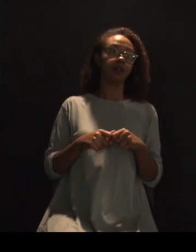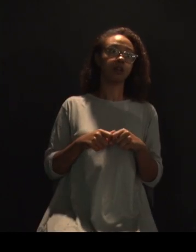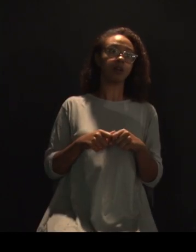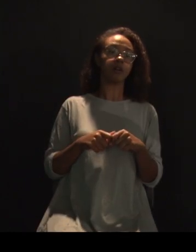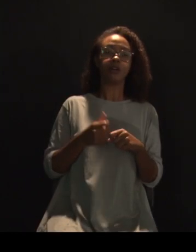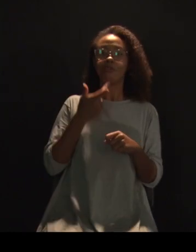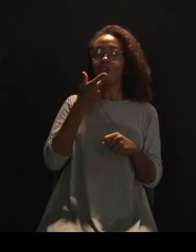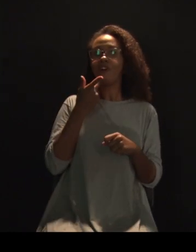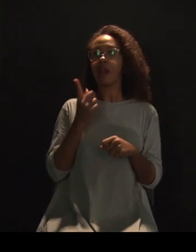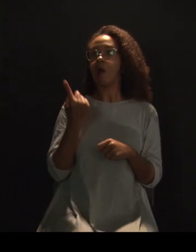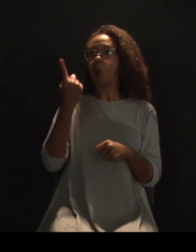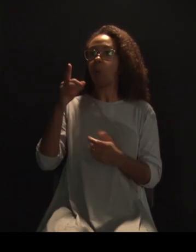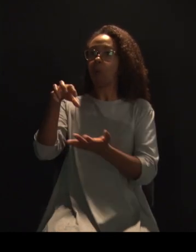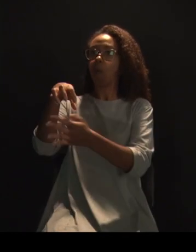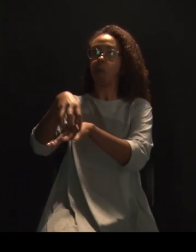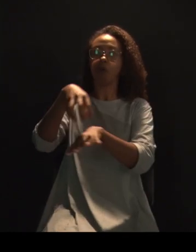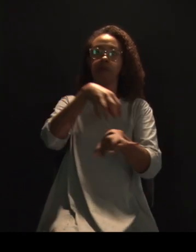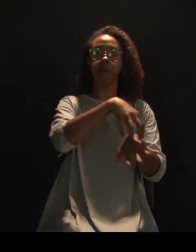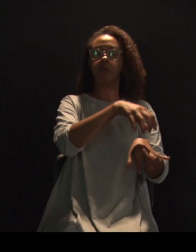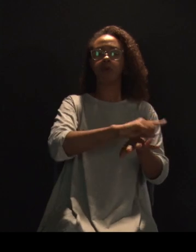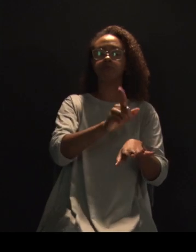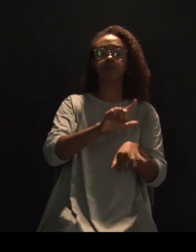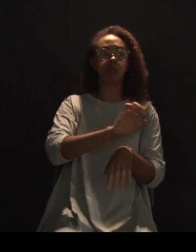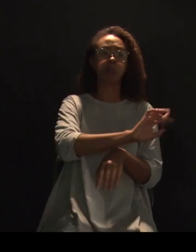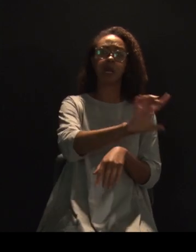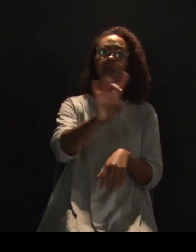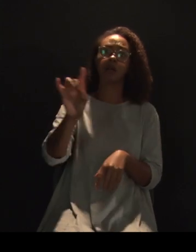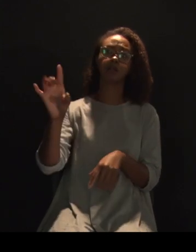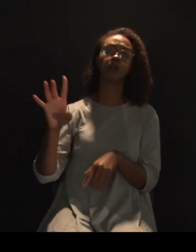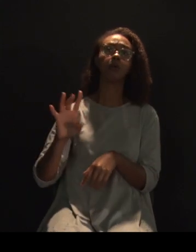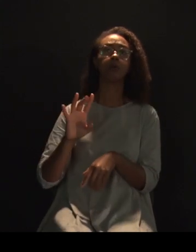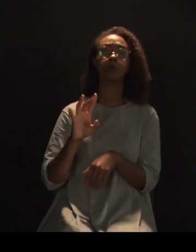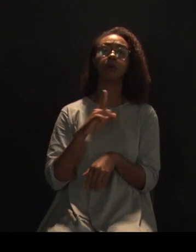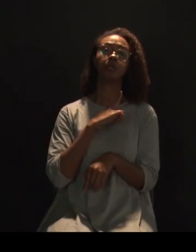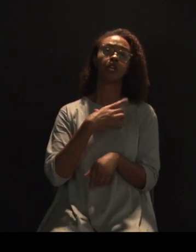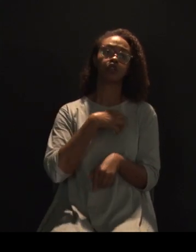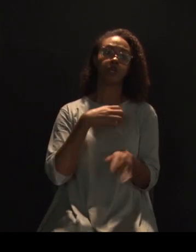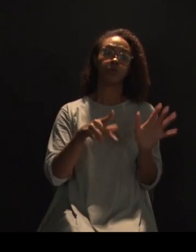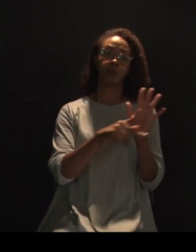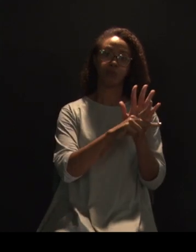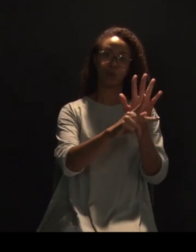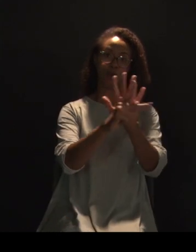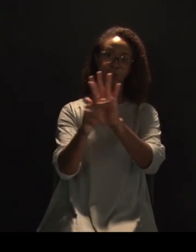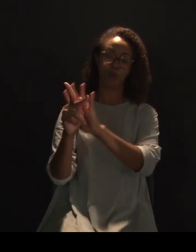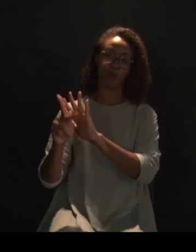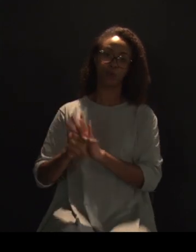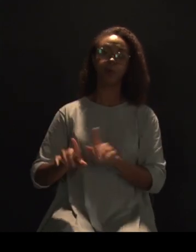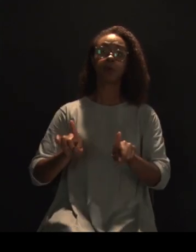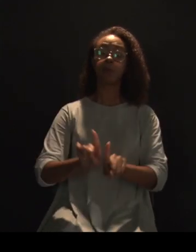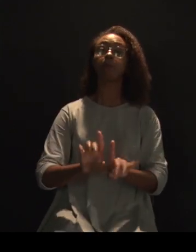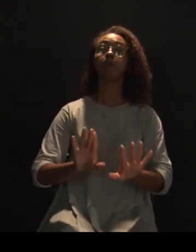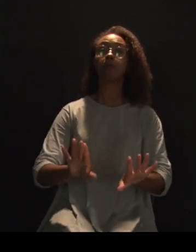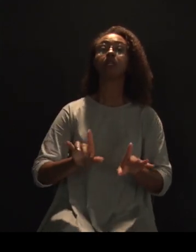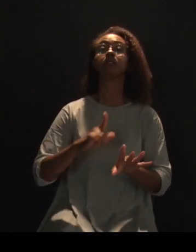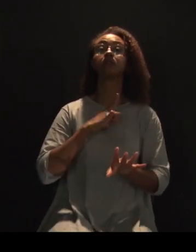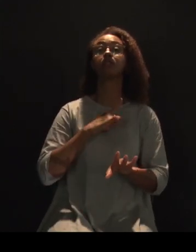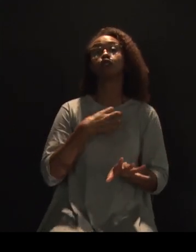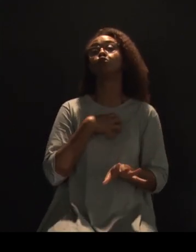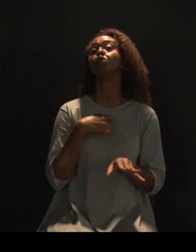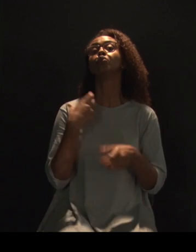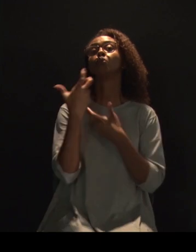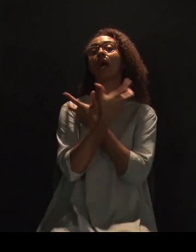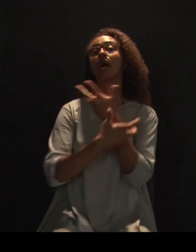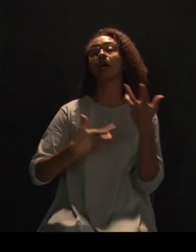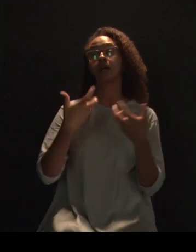ou outro porque a maioria disse collussi conecta da nota assim que das maneiras do canto e essa é uma maneira